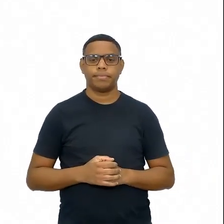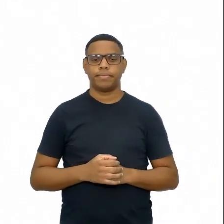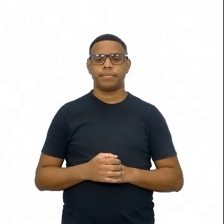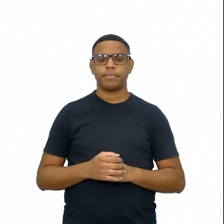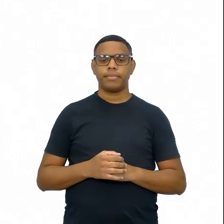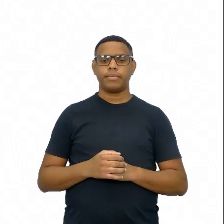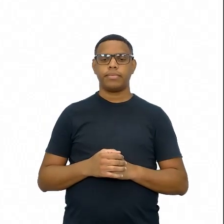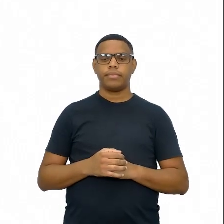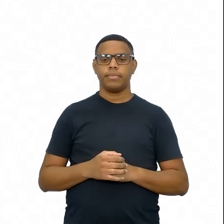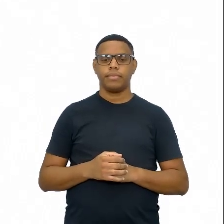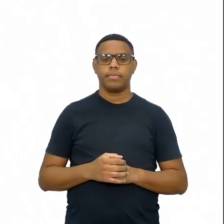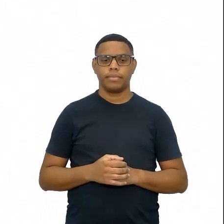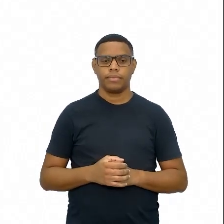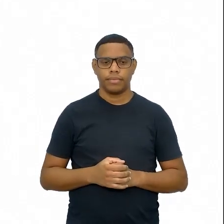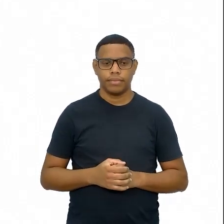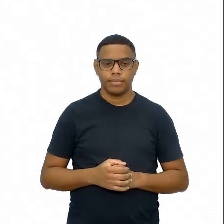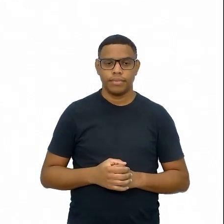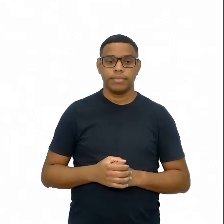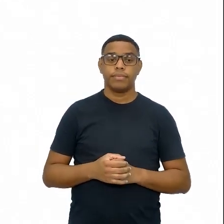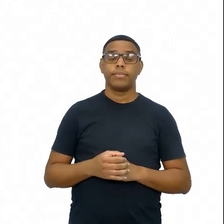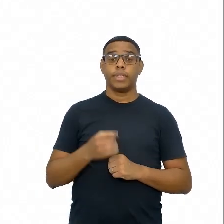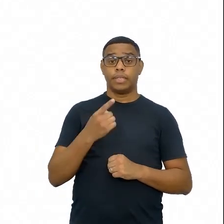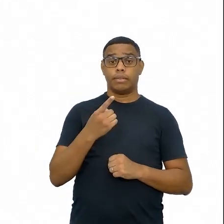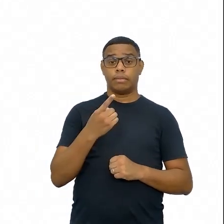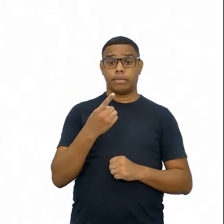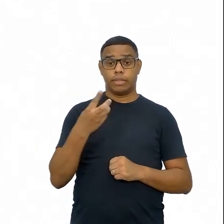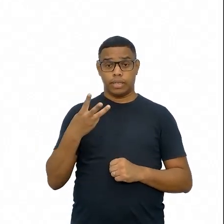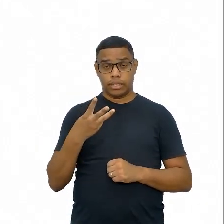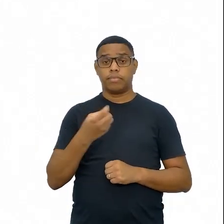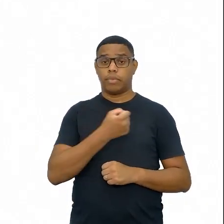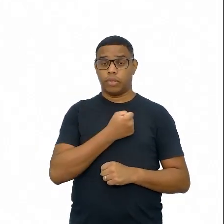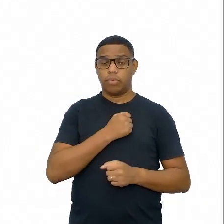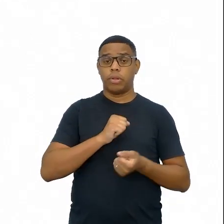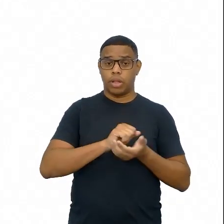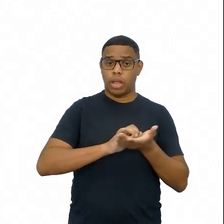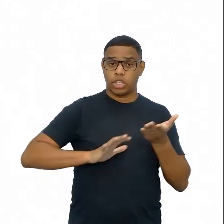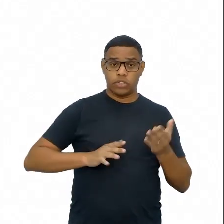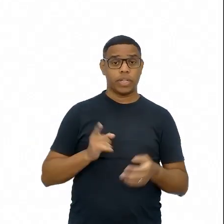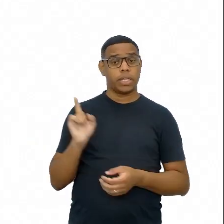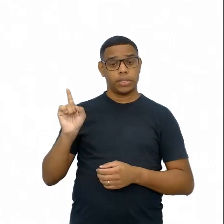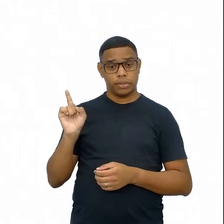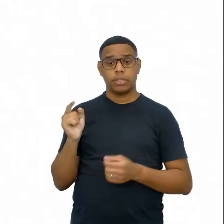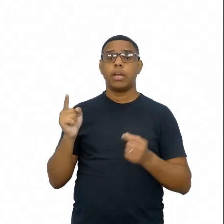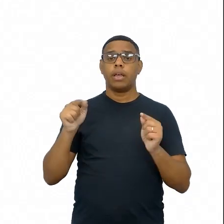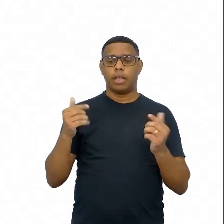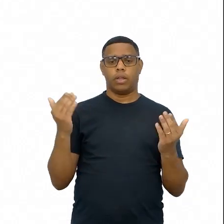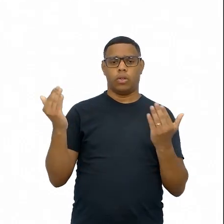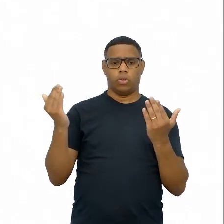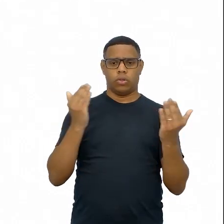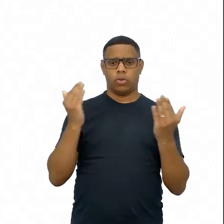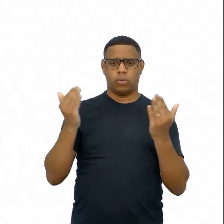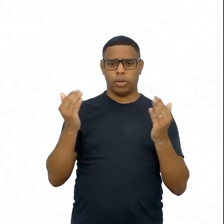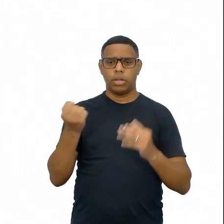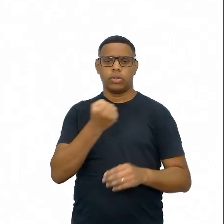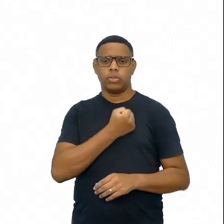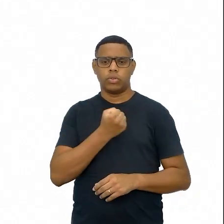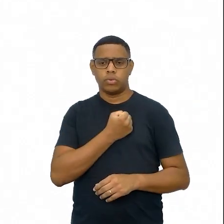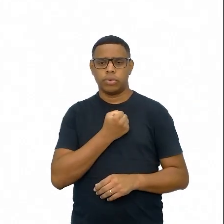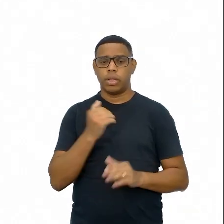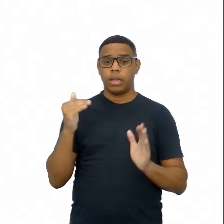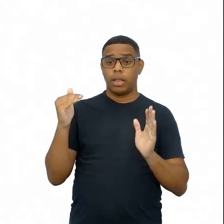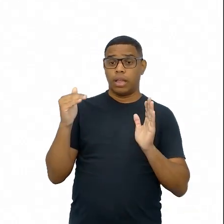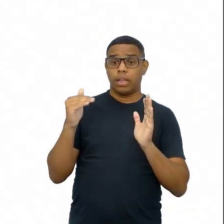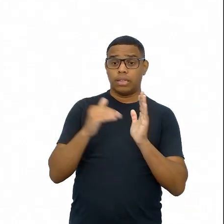Bom, no item 13, a atividade proposta também trata de comparar números naturais de até